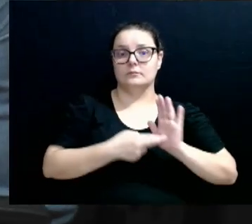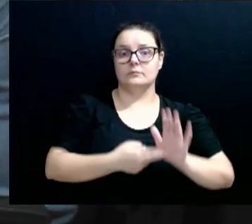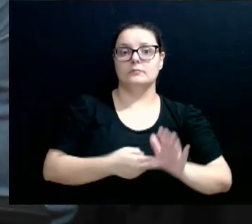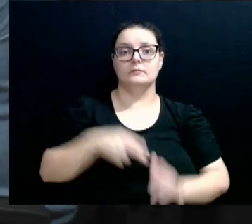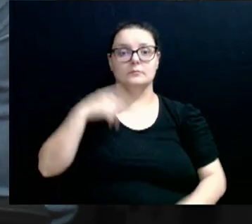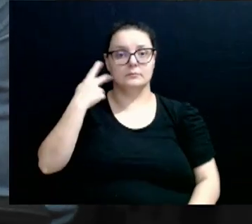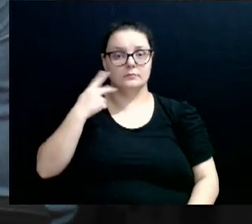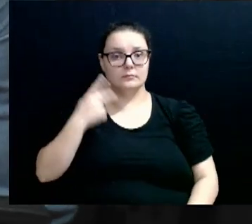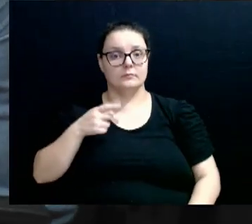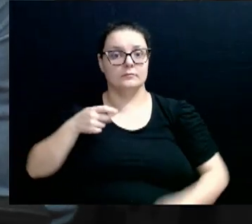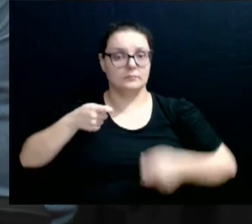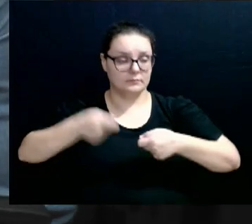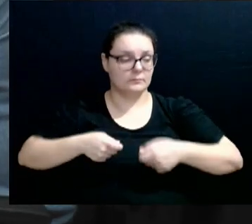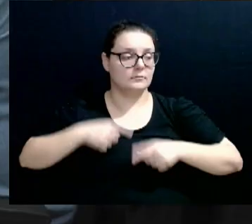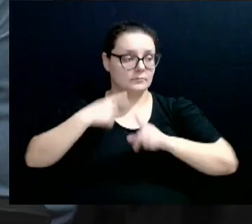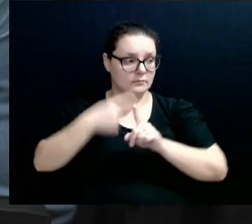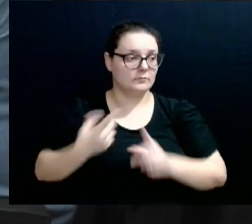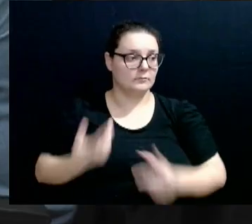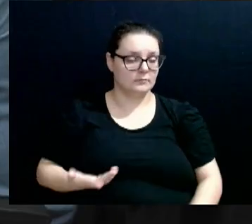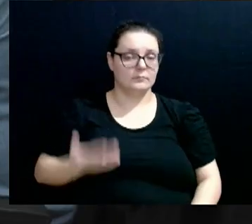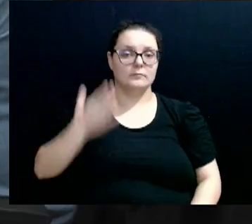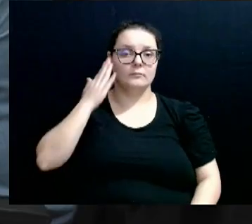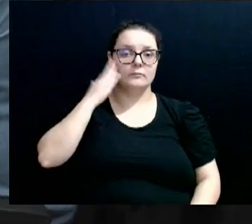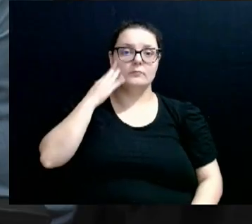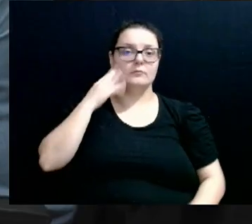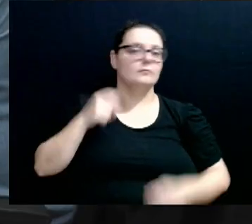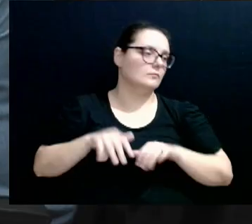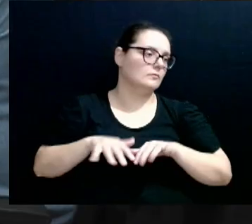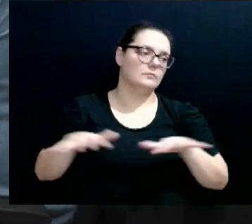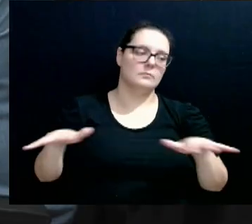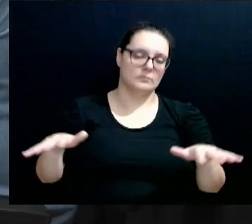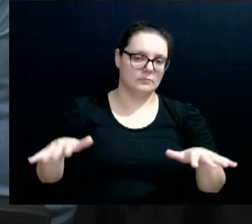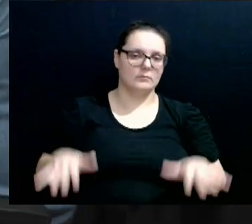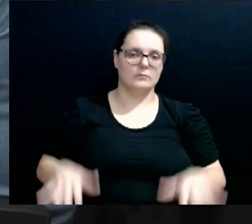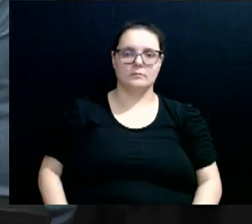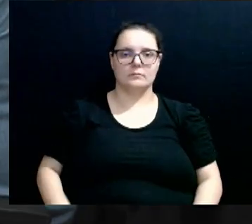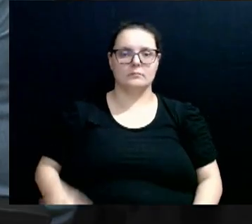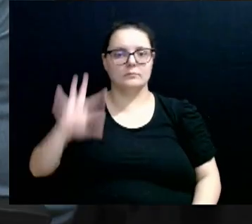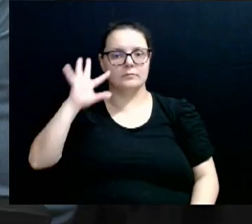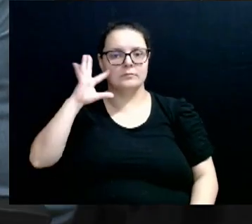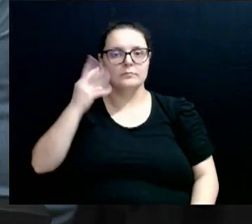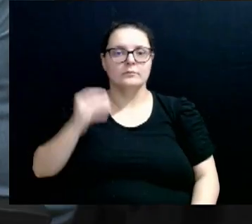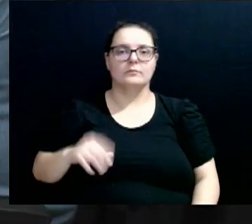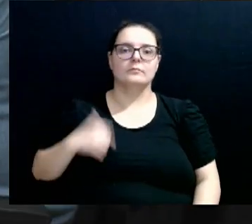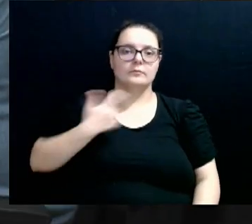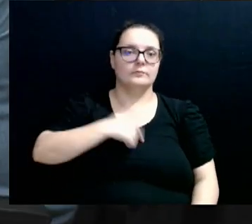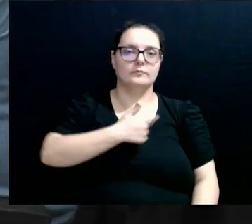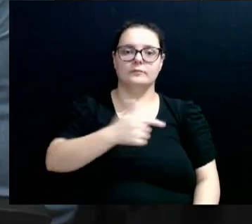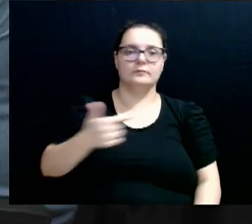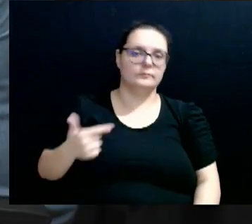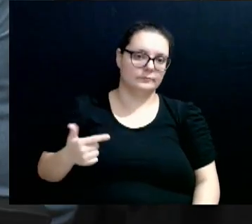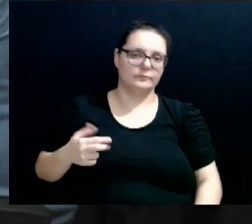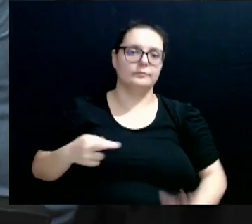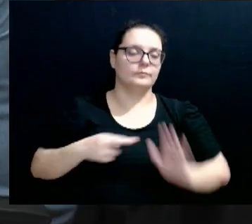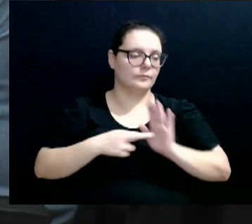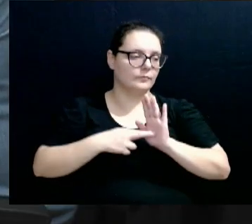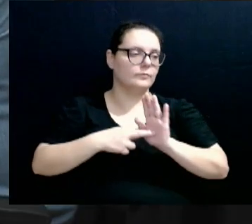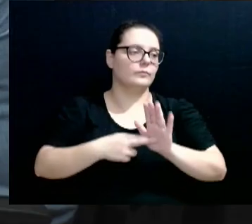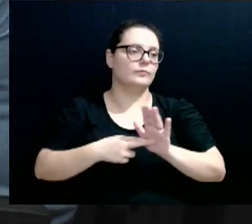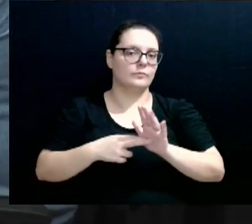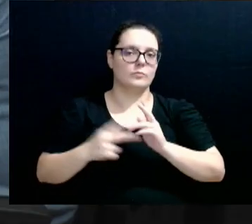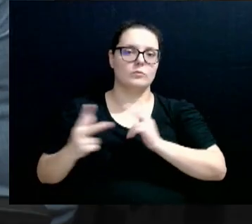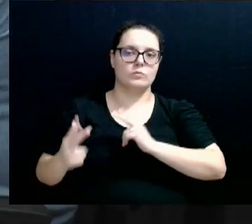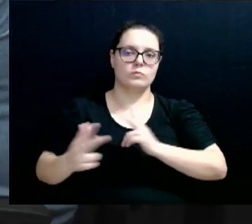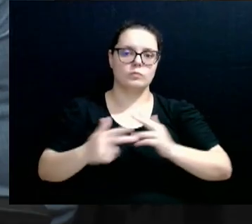afirmativas, né? É sabido, amplamente conhecido, que nós não temos uma representatividade equitativa, né?